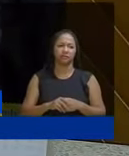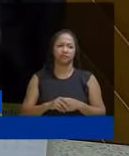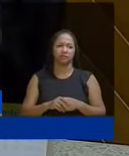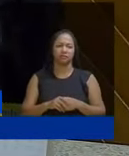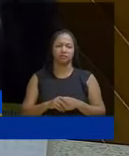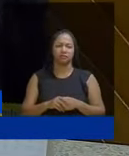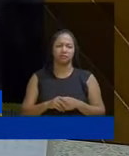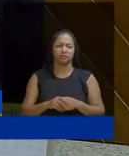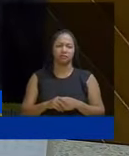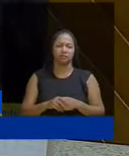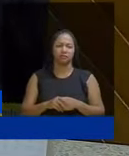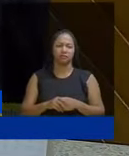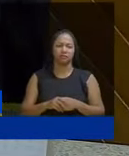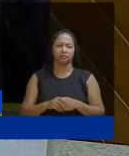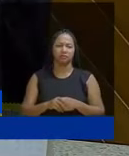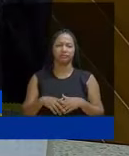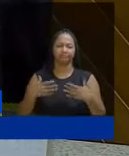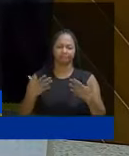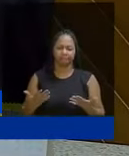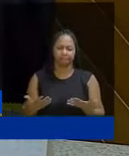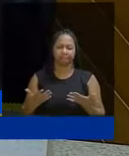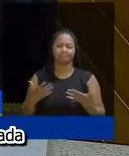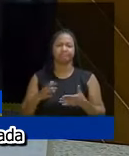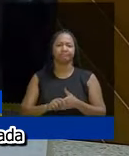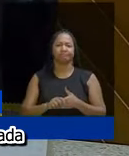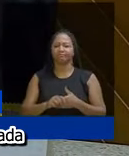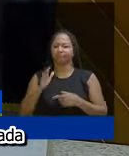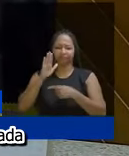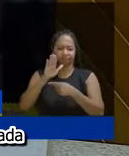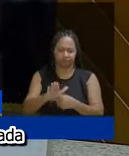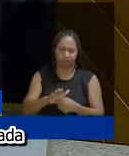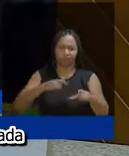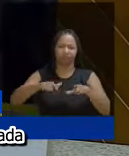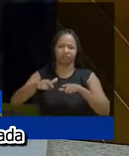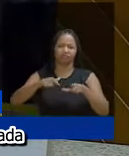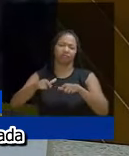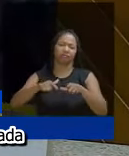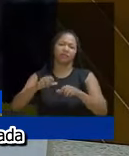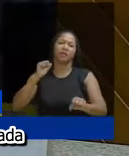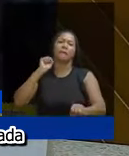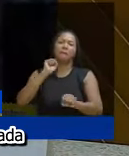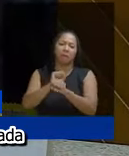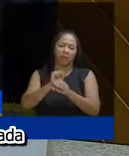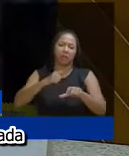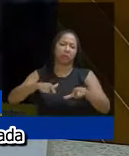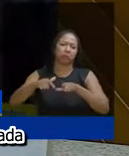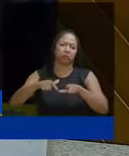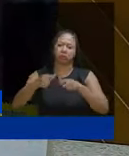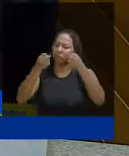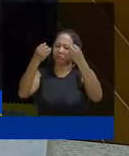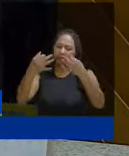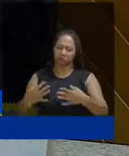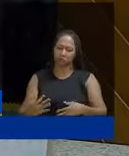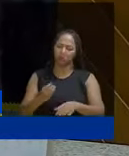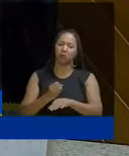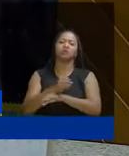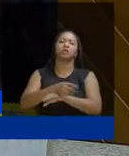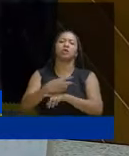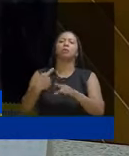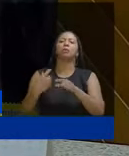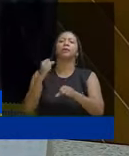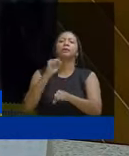798/2007, com imprestabilidade total da fração executada e paralisação injustificada das obras.